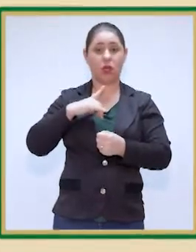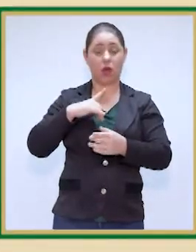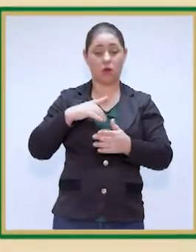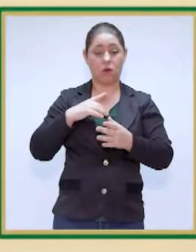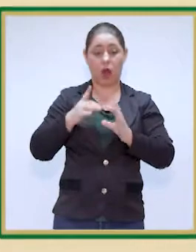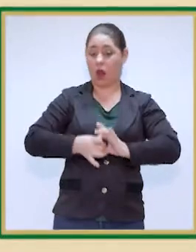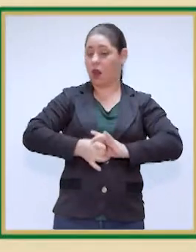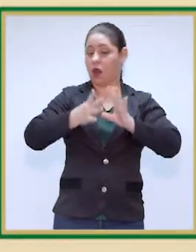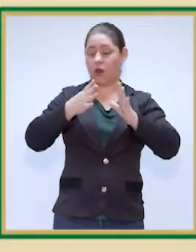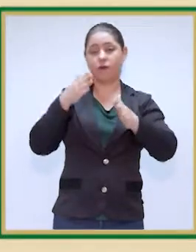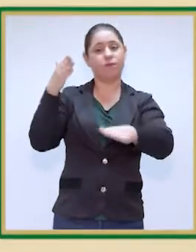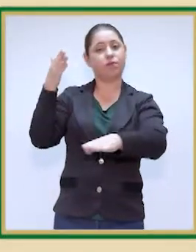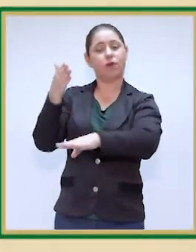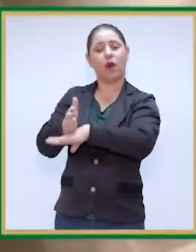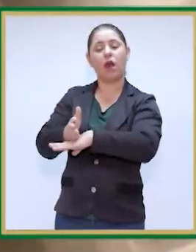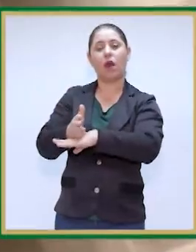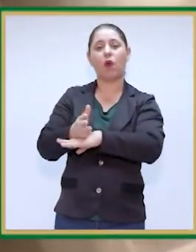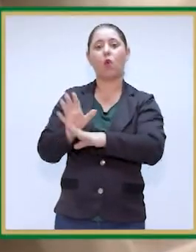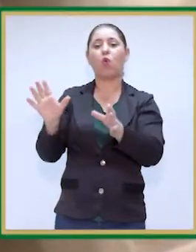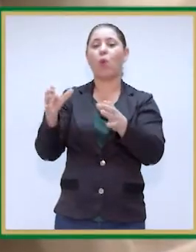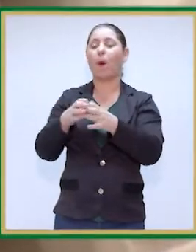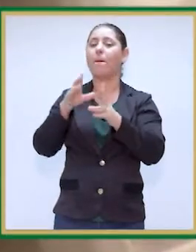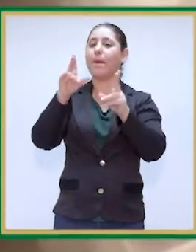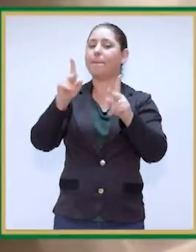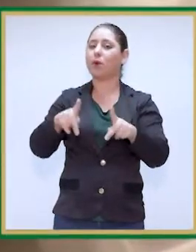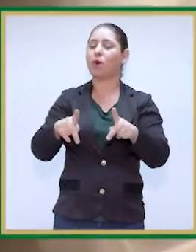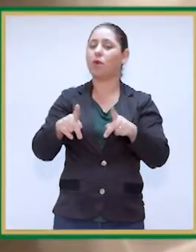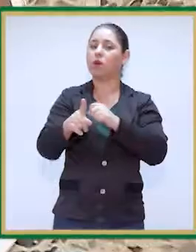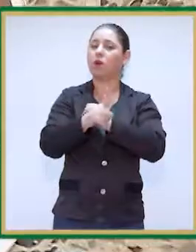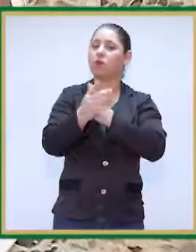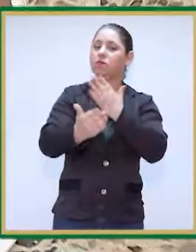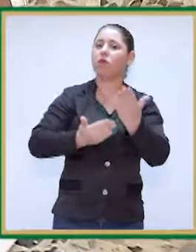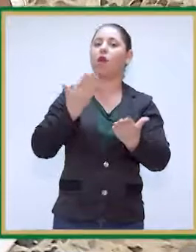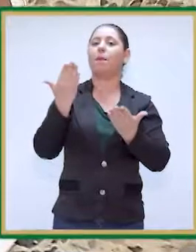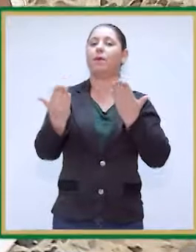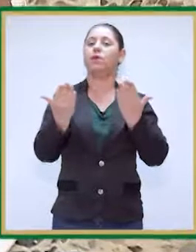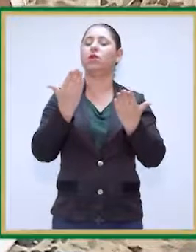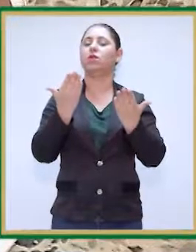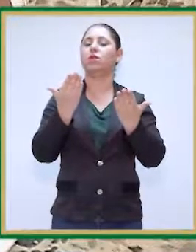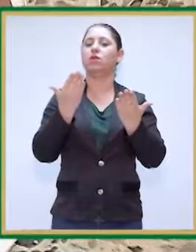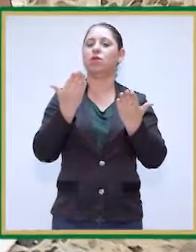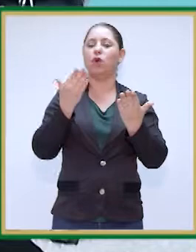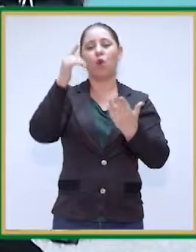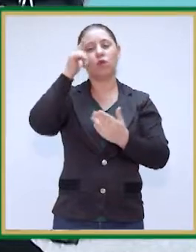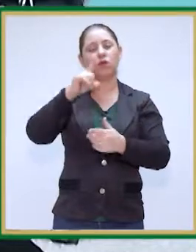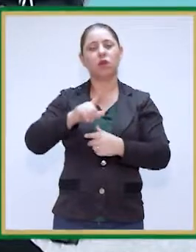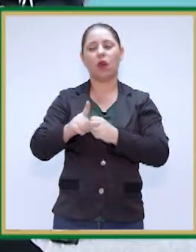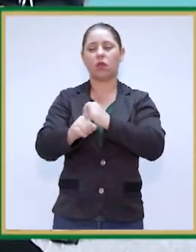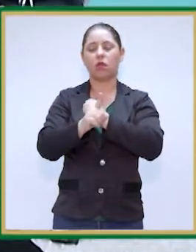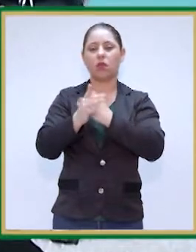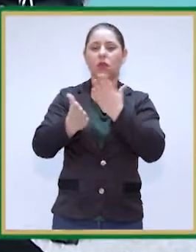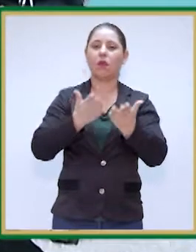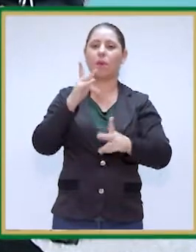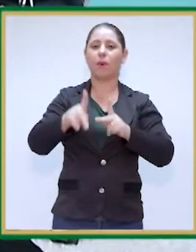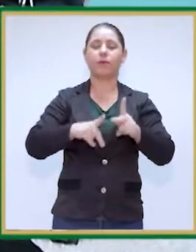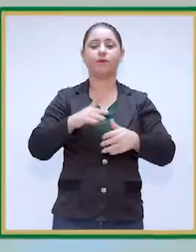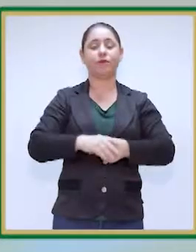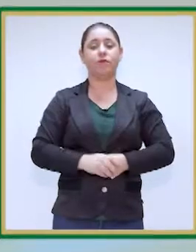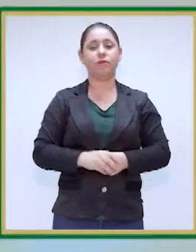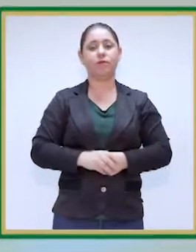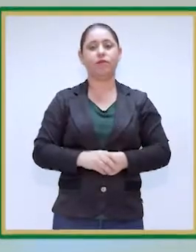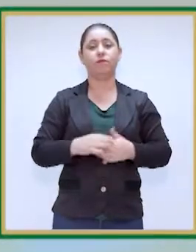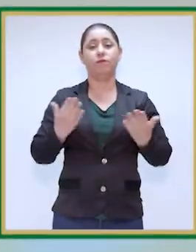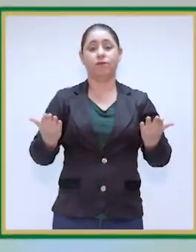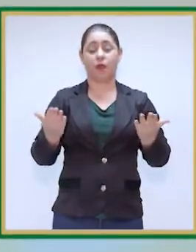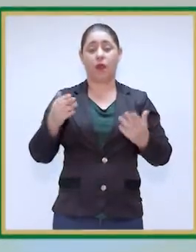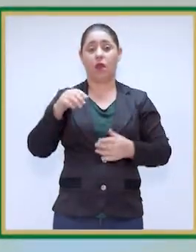um ambiente adequado externo, ou seja, que a rede pública, a rede de atenção psicossocial consiga atender essa população.